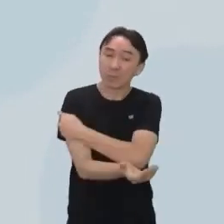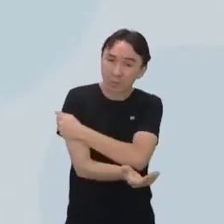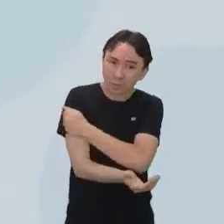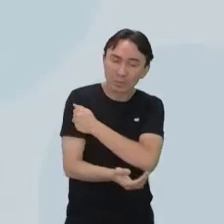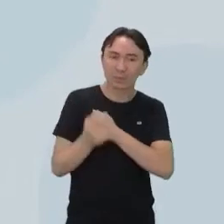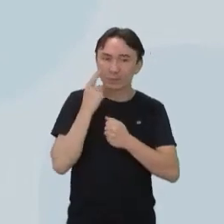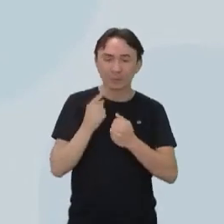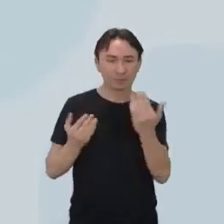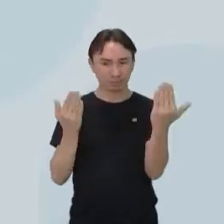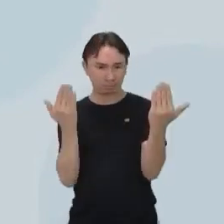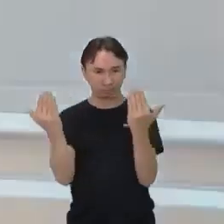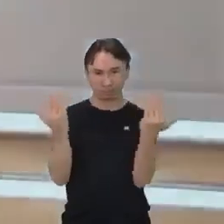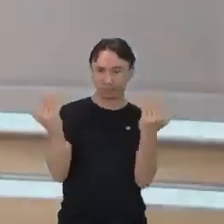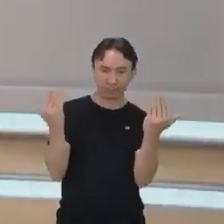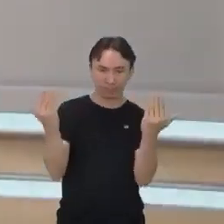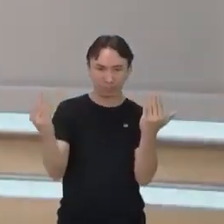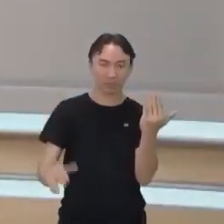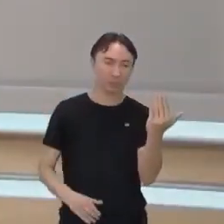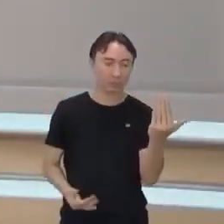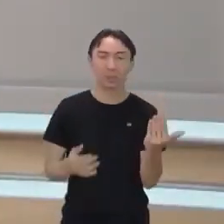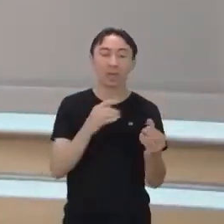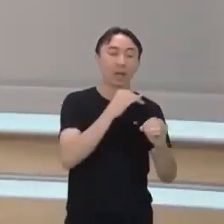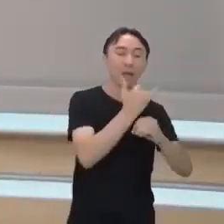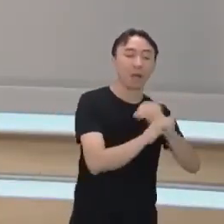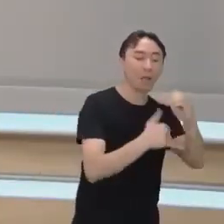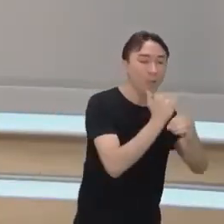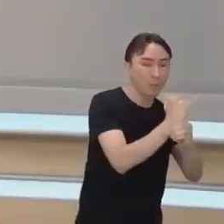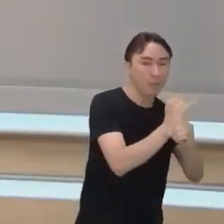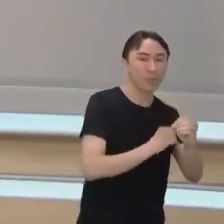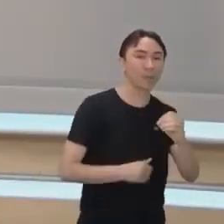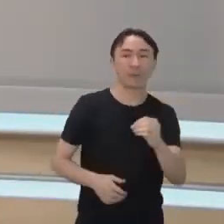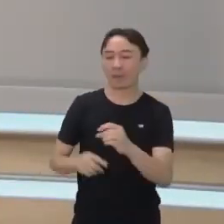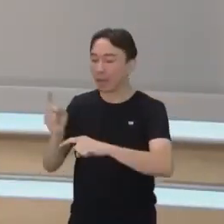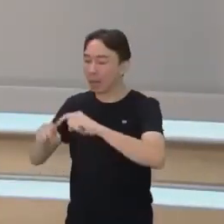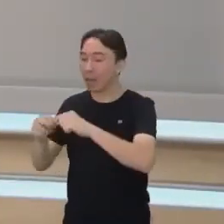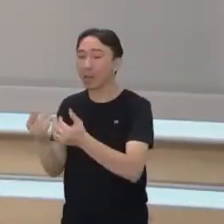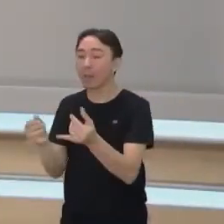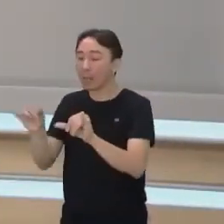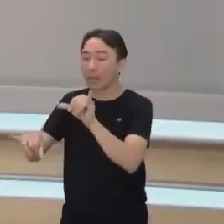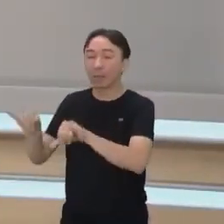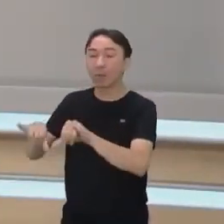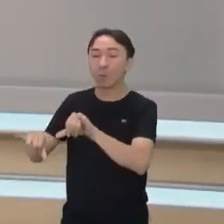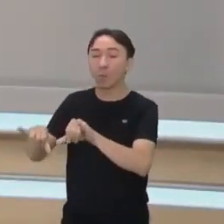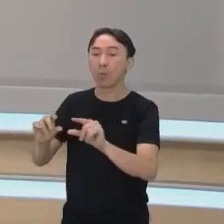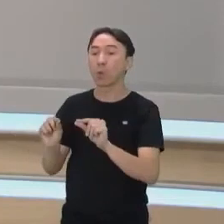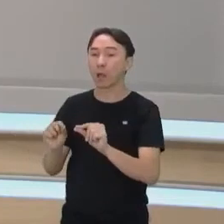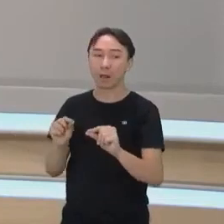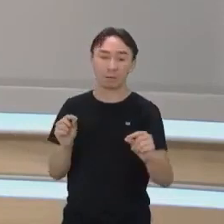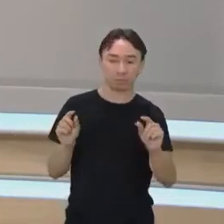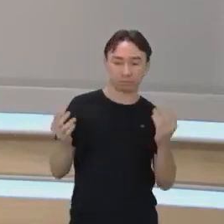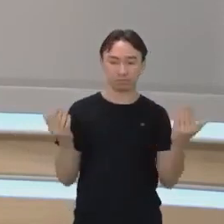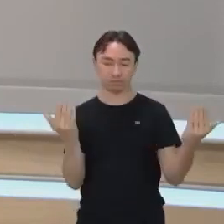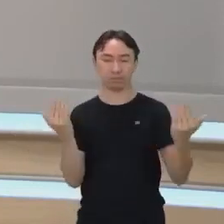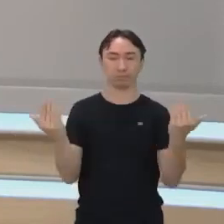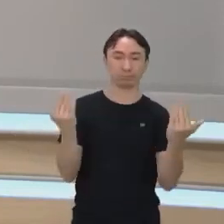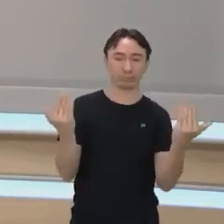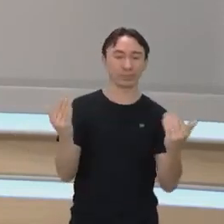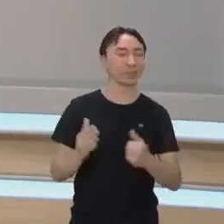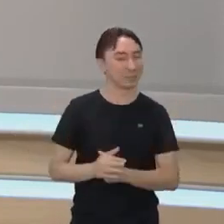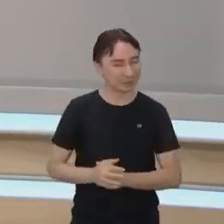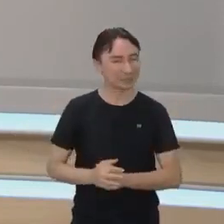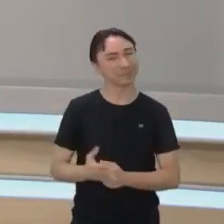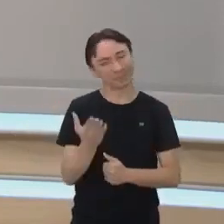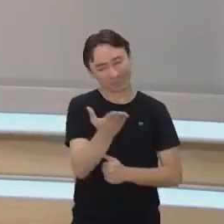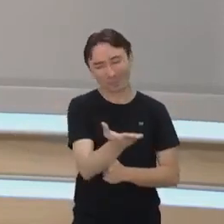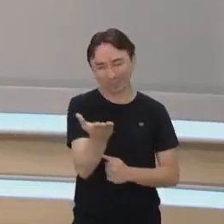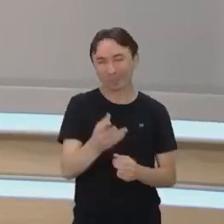tenha essa diferenciação, essa percepção do que vem a ser átomo, do que vem a ser elemento químico. Então, na estrutura do calcário, você, estudante,